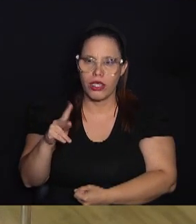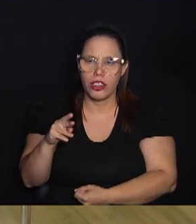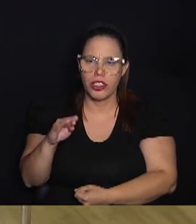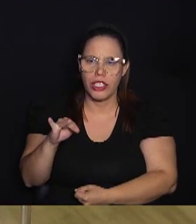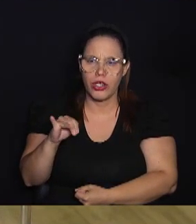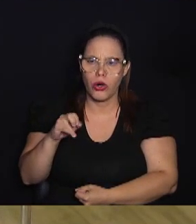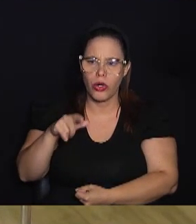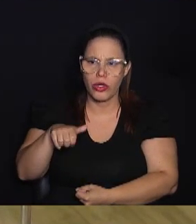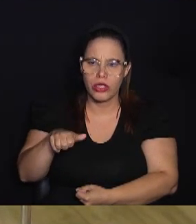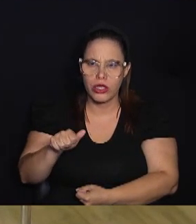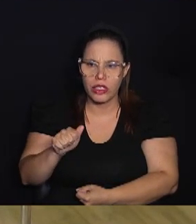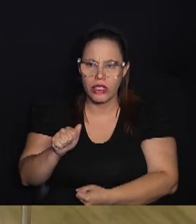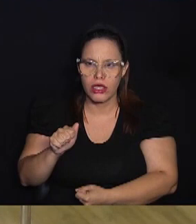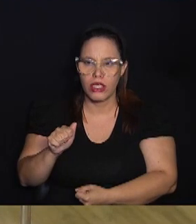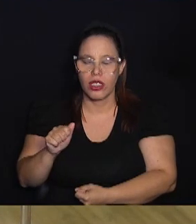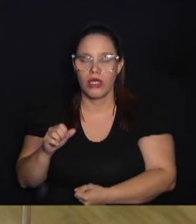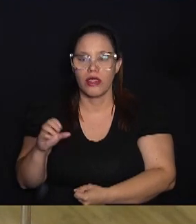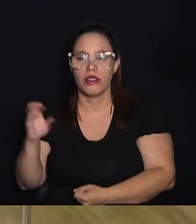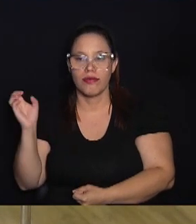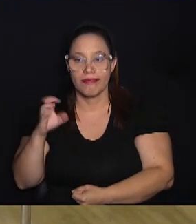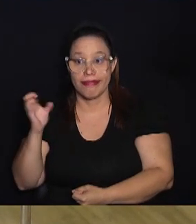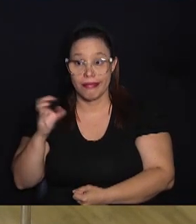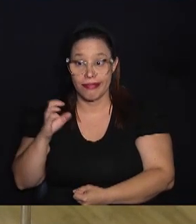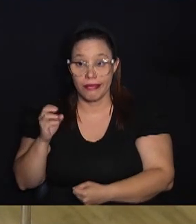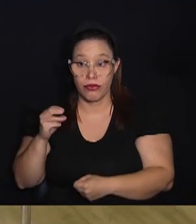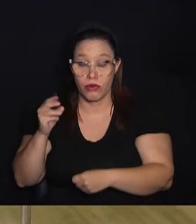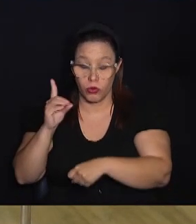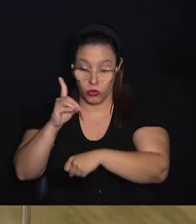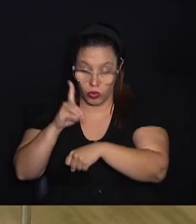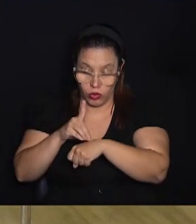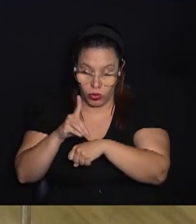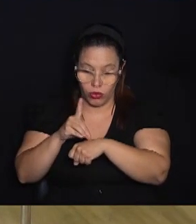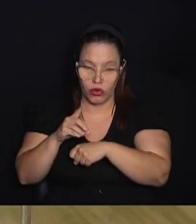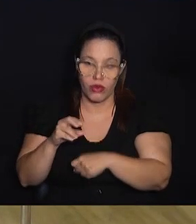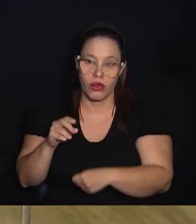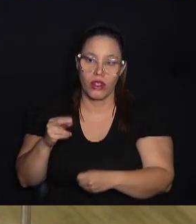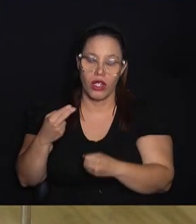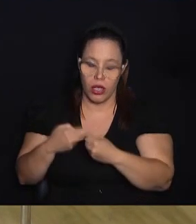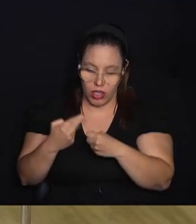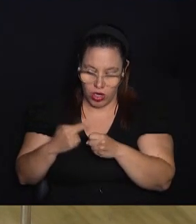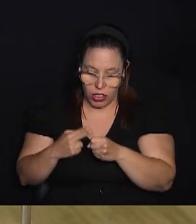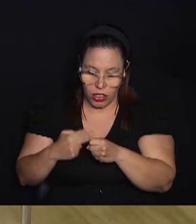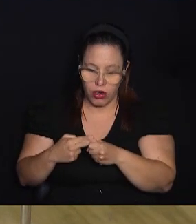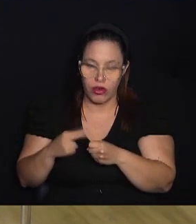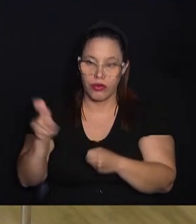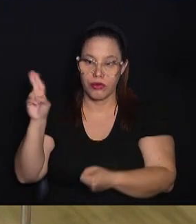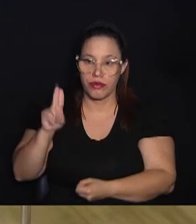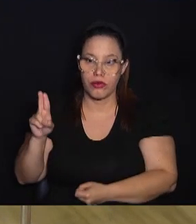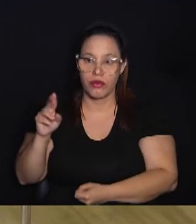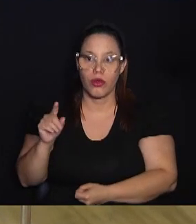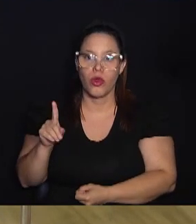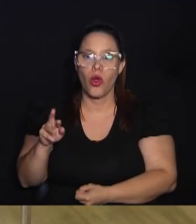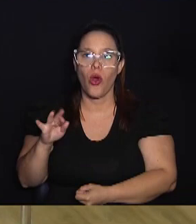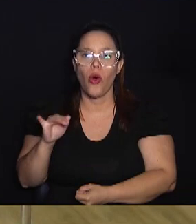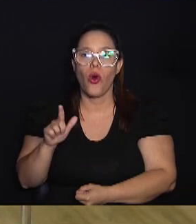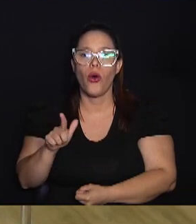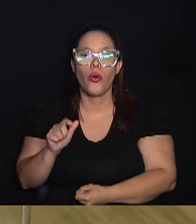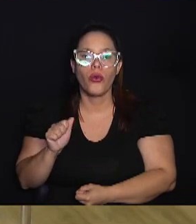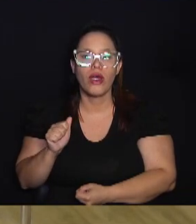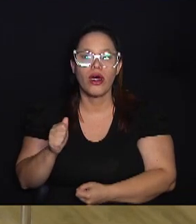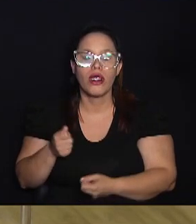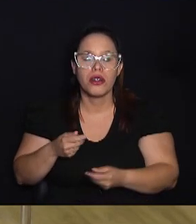e doutorado em Ciências da Saúde na faculdade de medicina da Unicamp também a doula e instrutora de